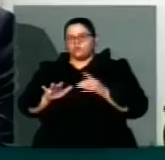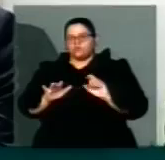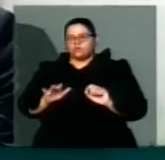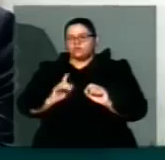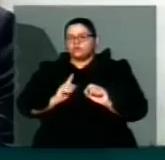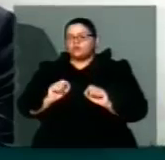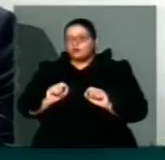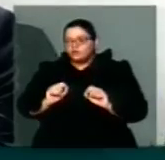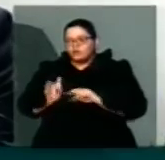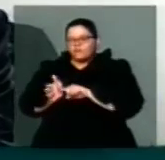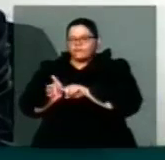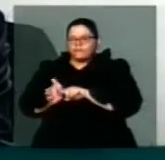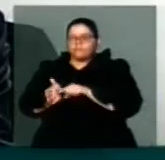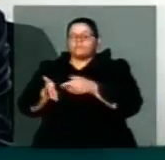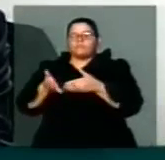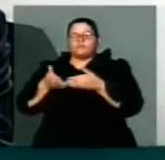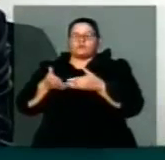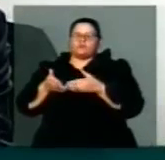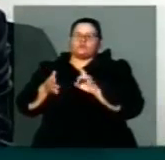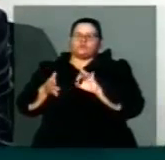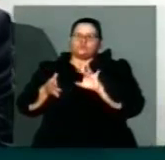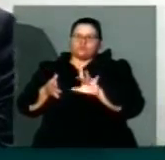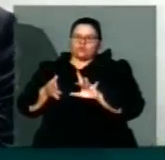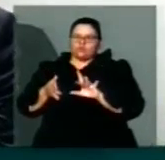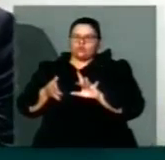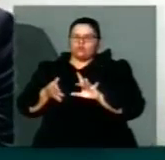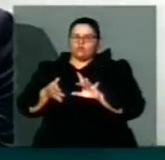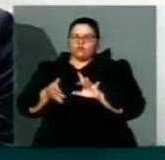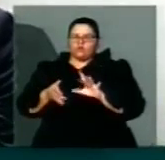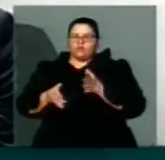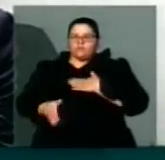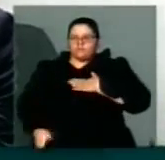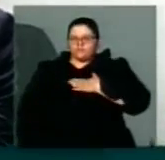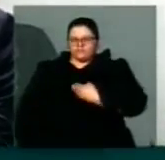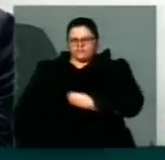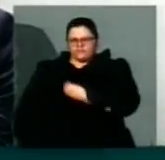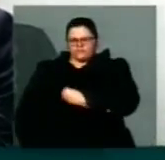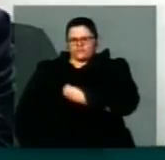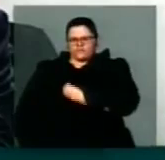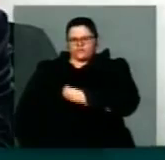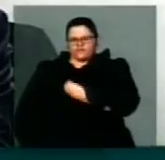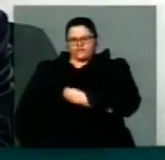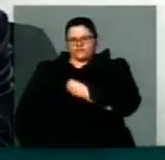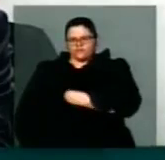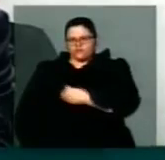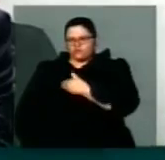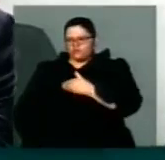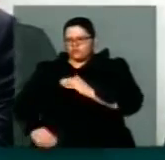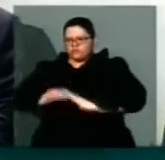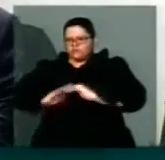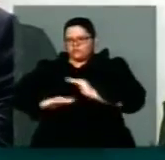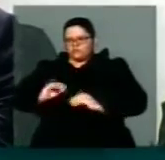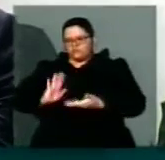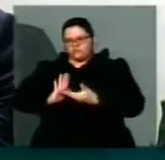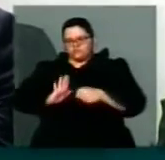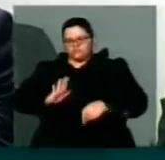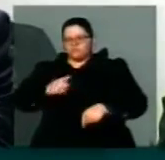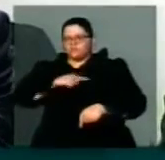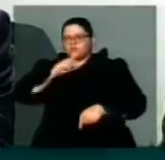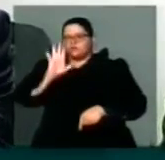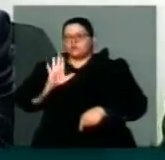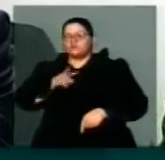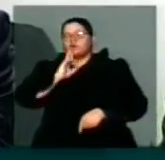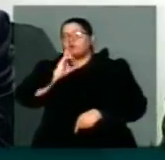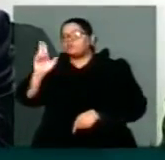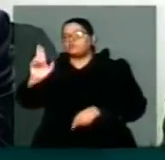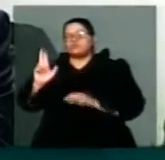de investigação, de inquérito, a qual, inclusive, na minha vida pública, eu já respondi a 2 inquéritos e uma denúncia, sendo